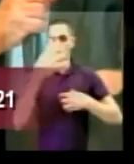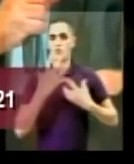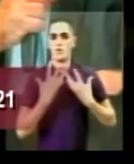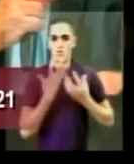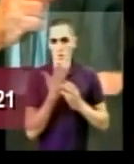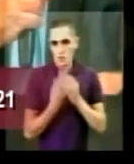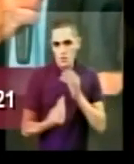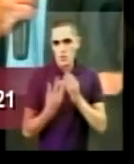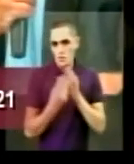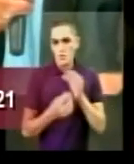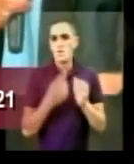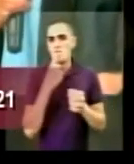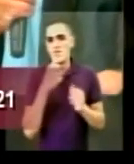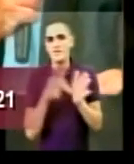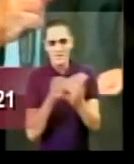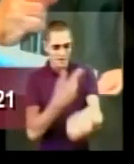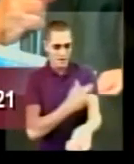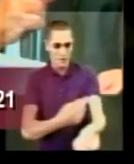Covid e serão